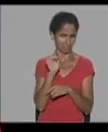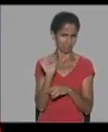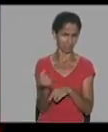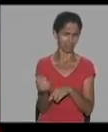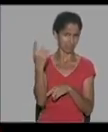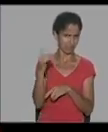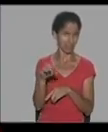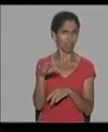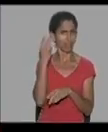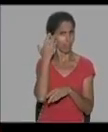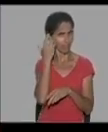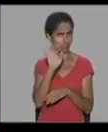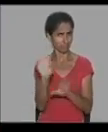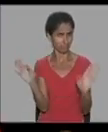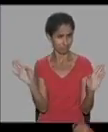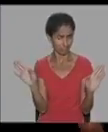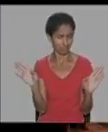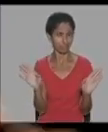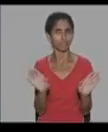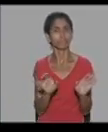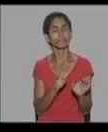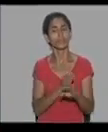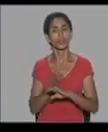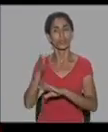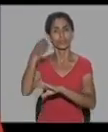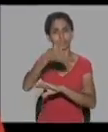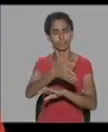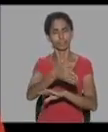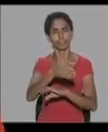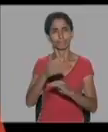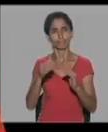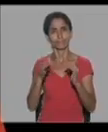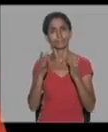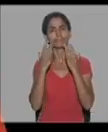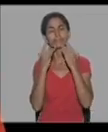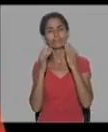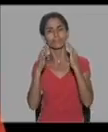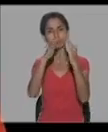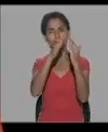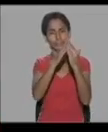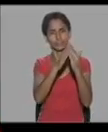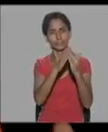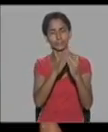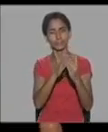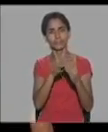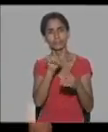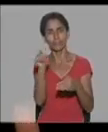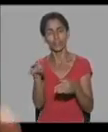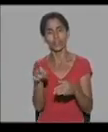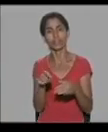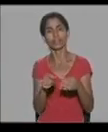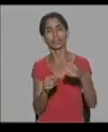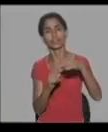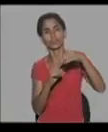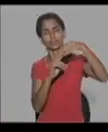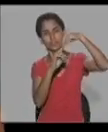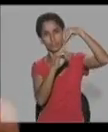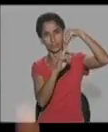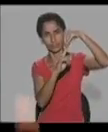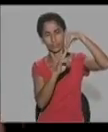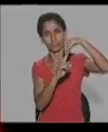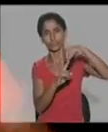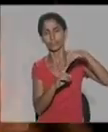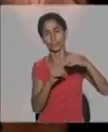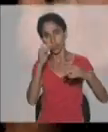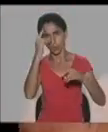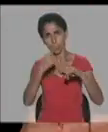não sei o quê. E foi interessante porque quando a gente entra no teatro, o teatro passa a virar uma